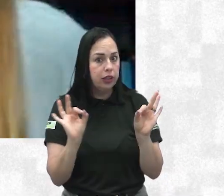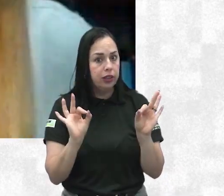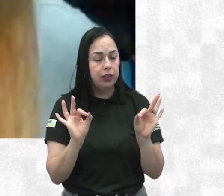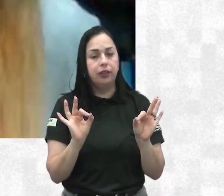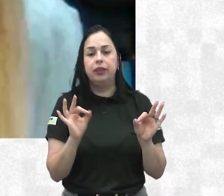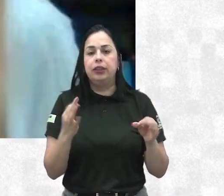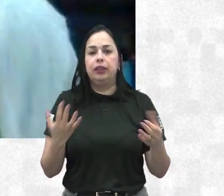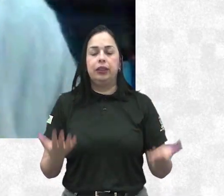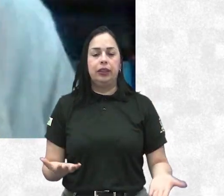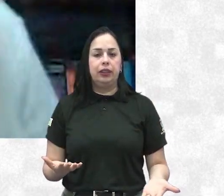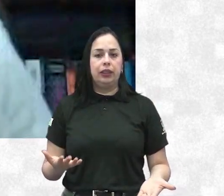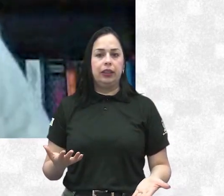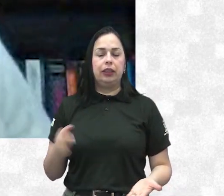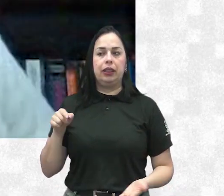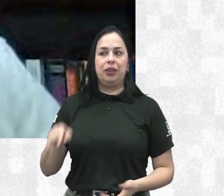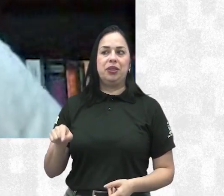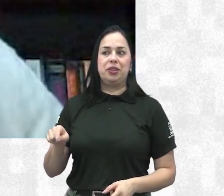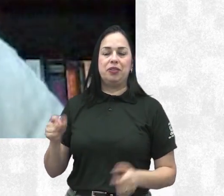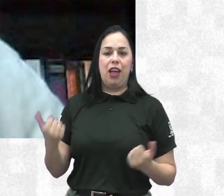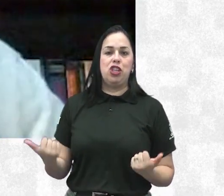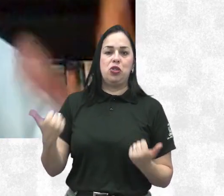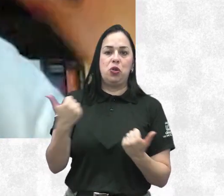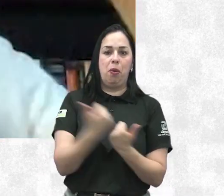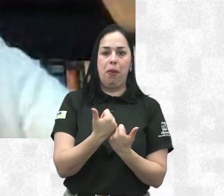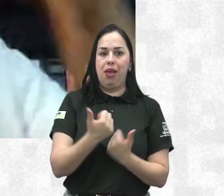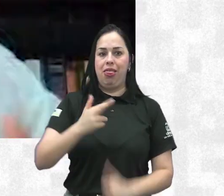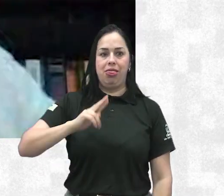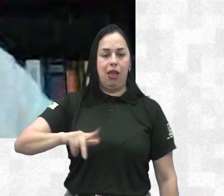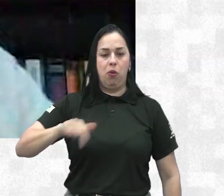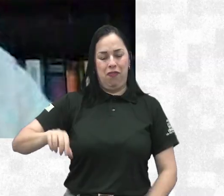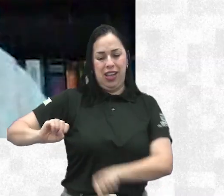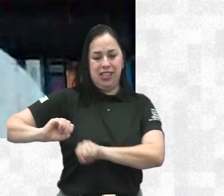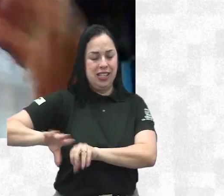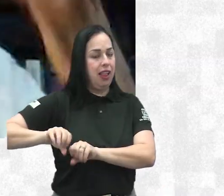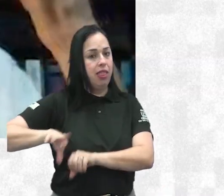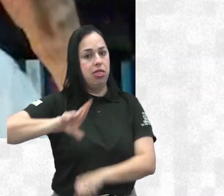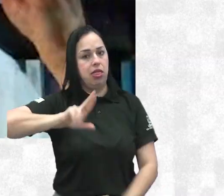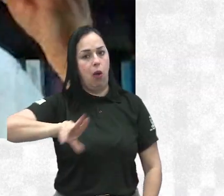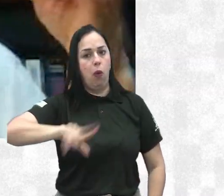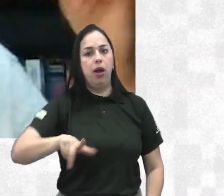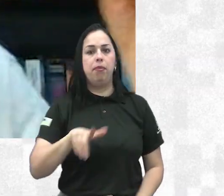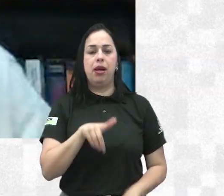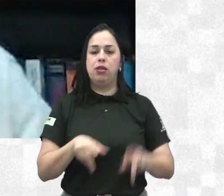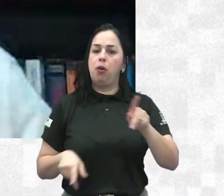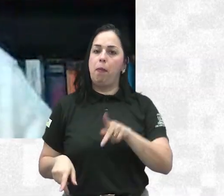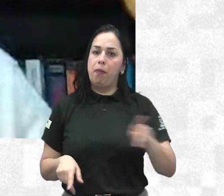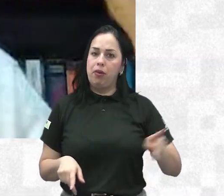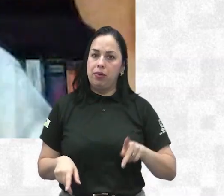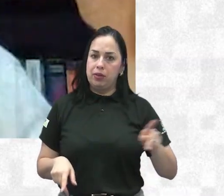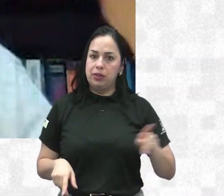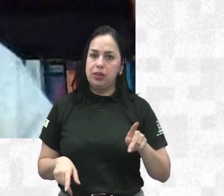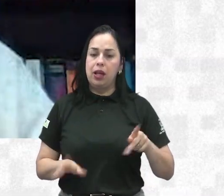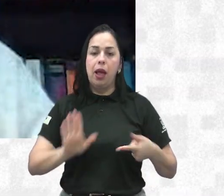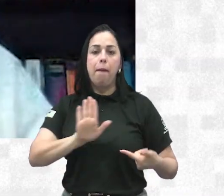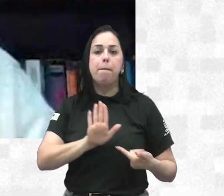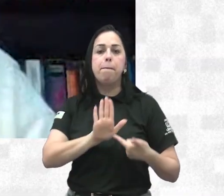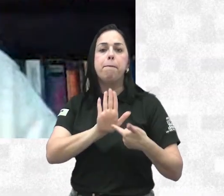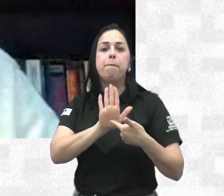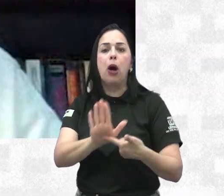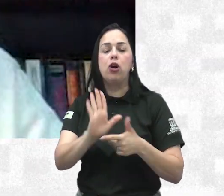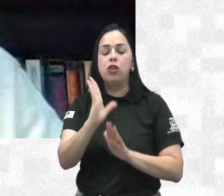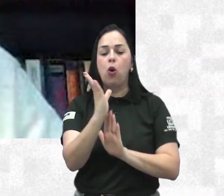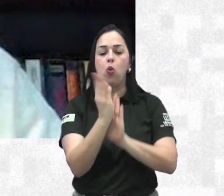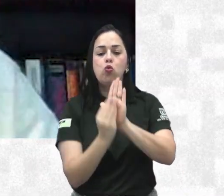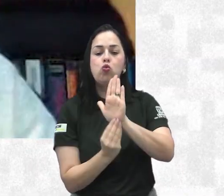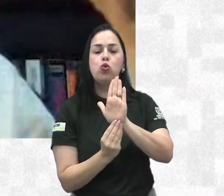bom. Não é que a máquina vai substituir dar a aula no lugar. O professor mostra qual